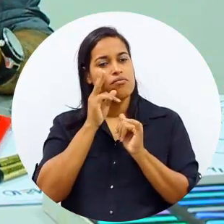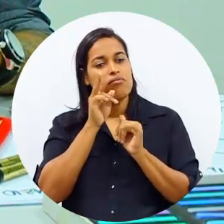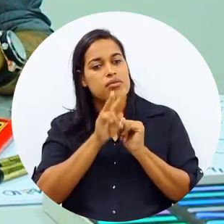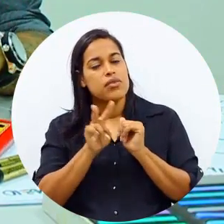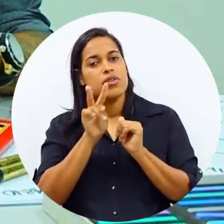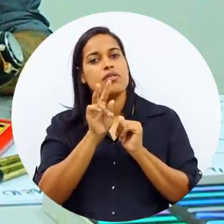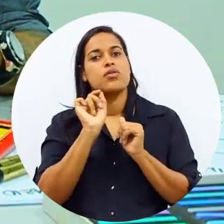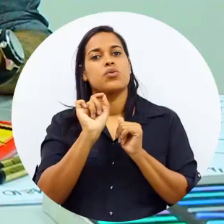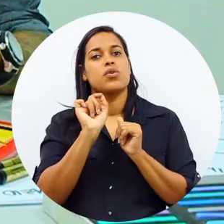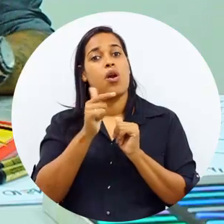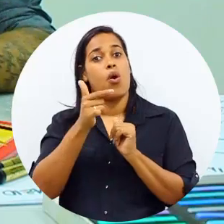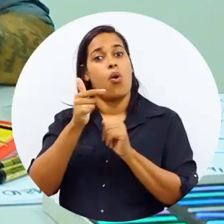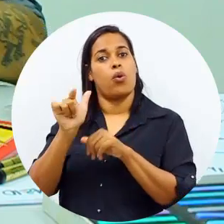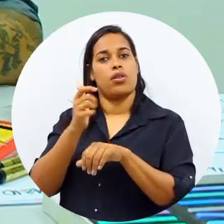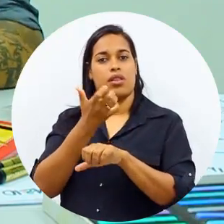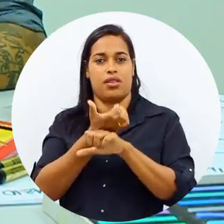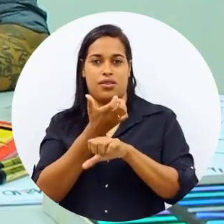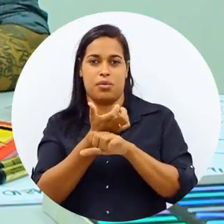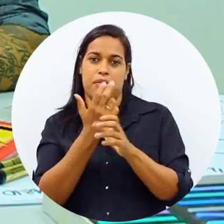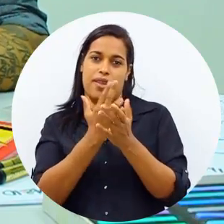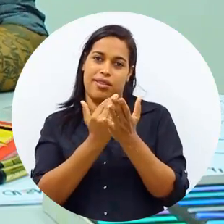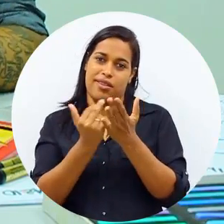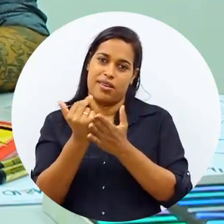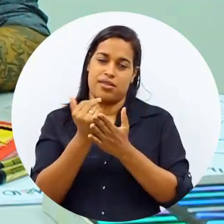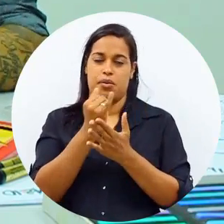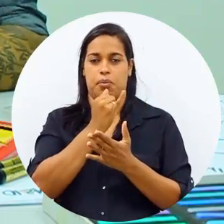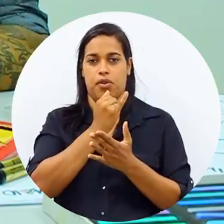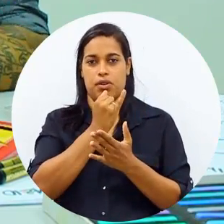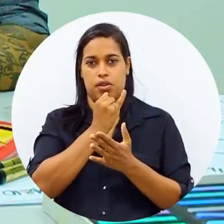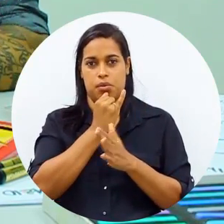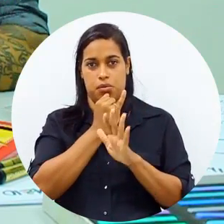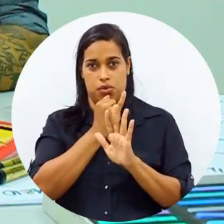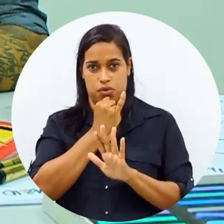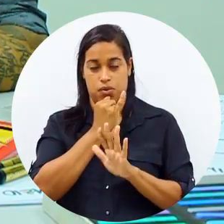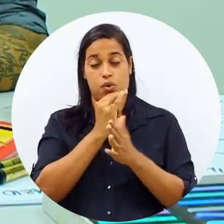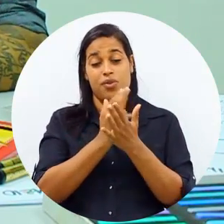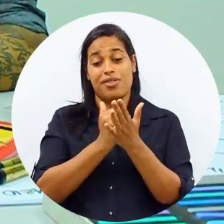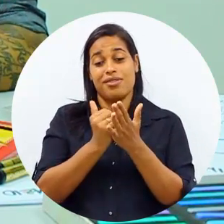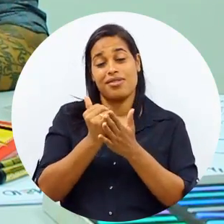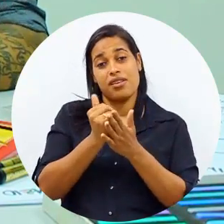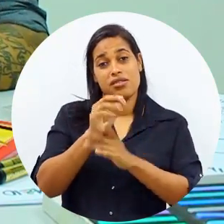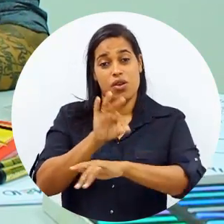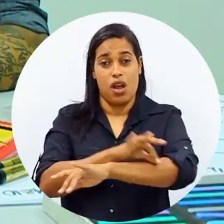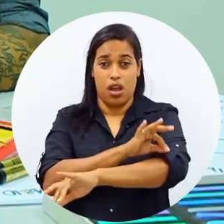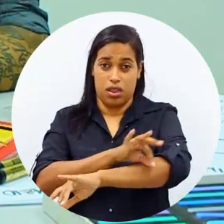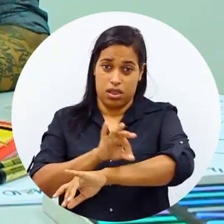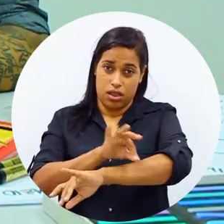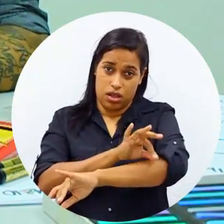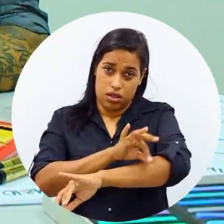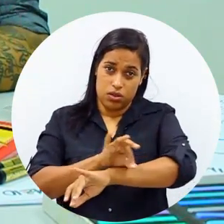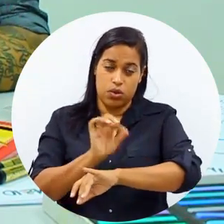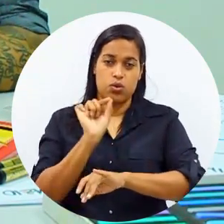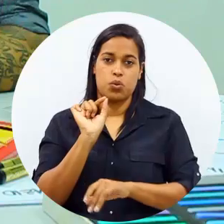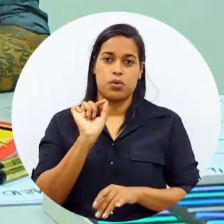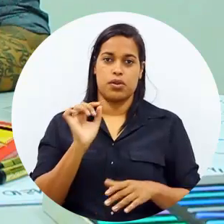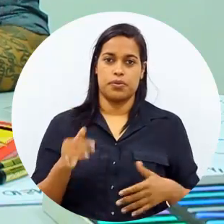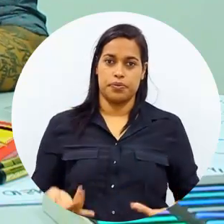Vocês já devem ter visto em outras disciplinas, desenho técnico, por exemplo, ou desenho arquitetônico,